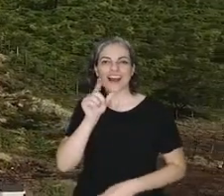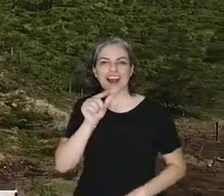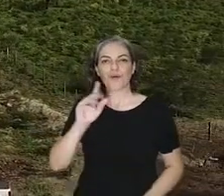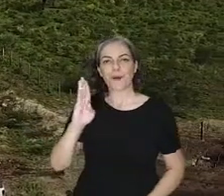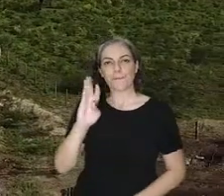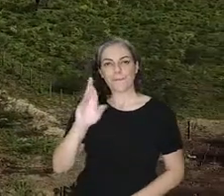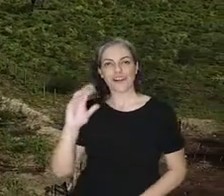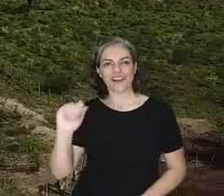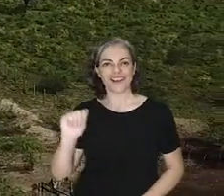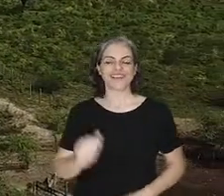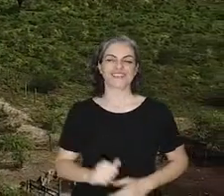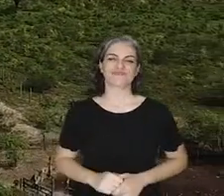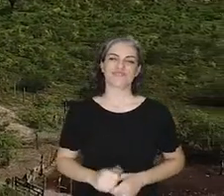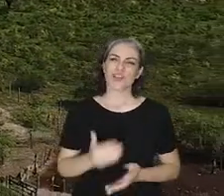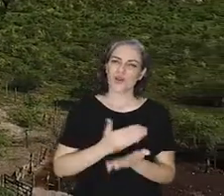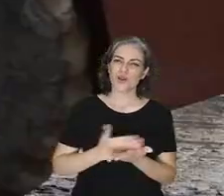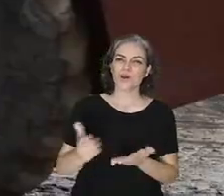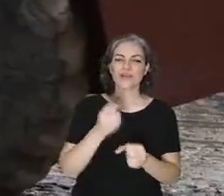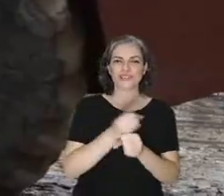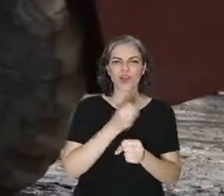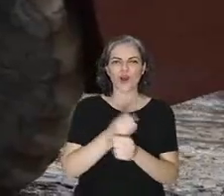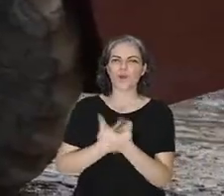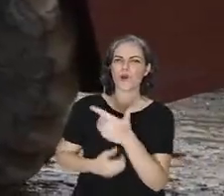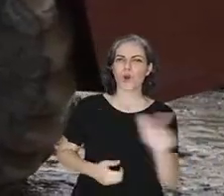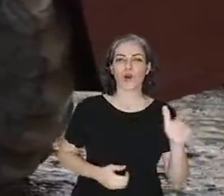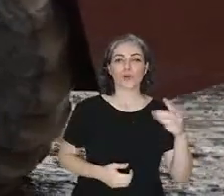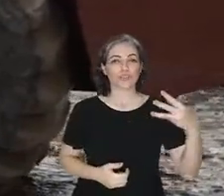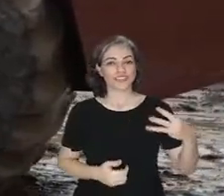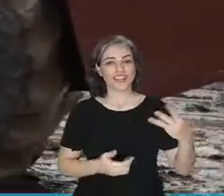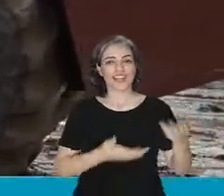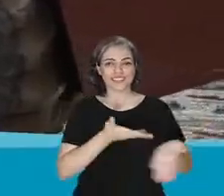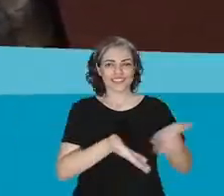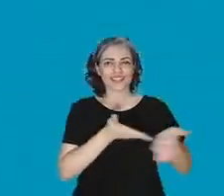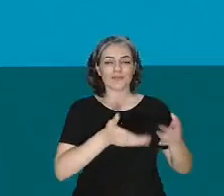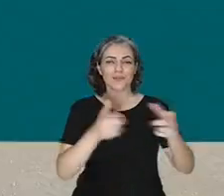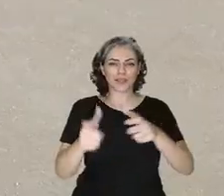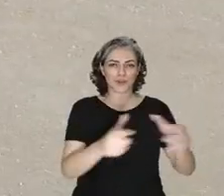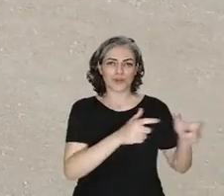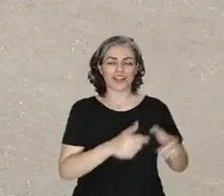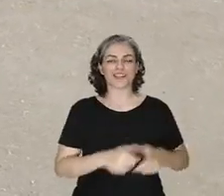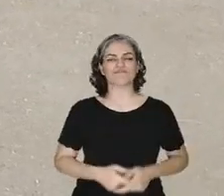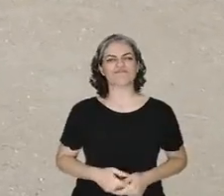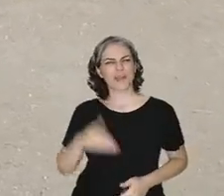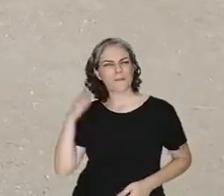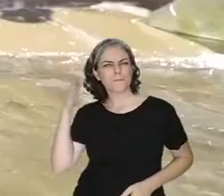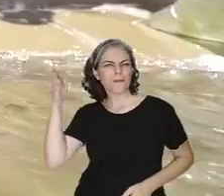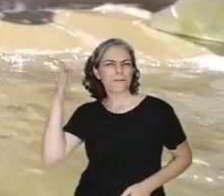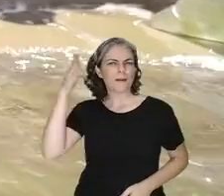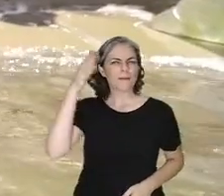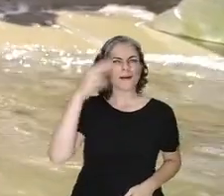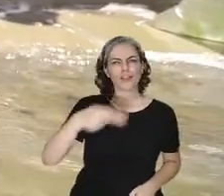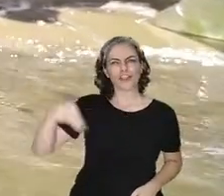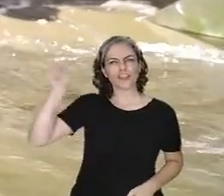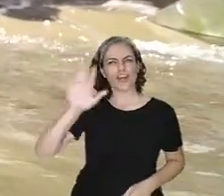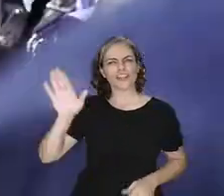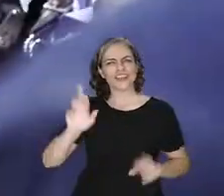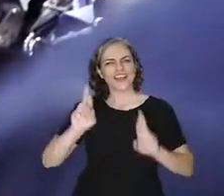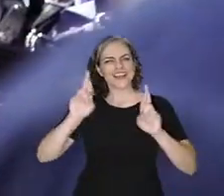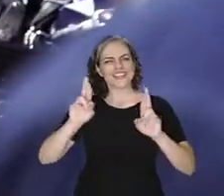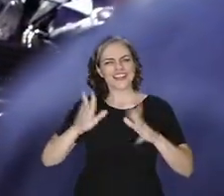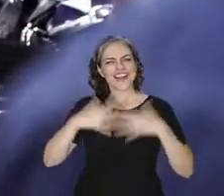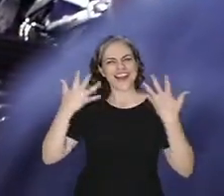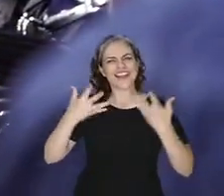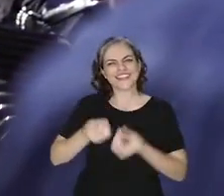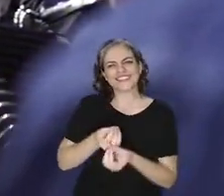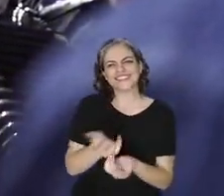Água Branca e anunciamos o início das obras de outros três são os sistemas percorremos o Nordeste levando alegria